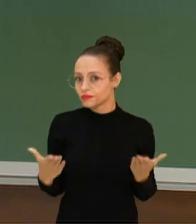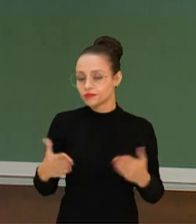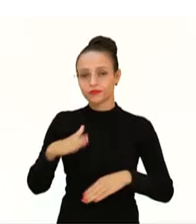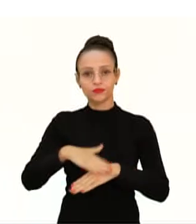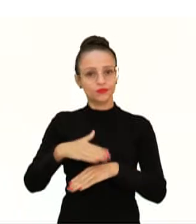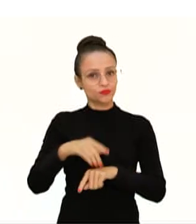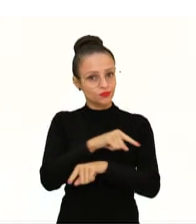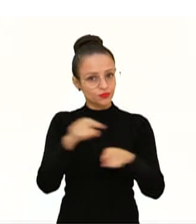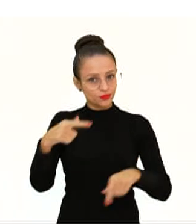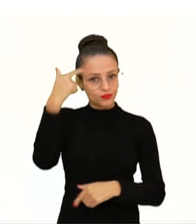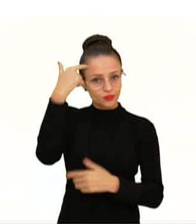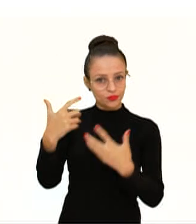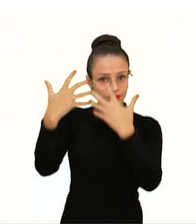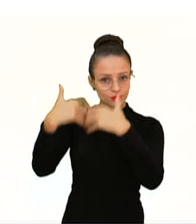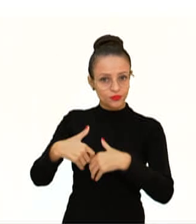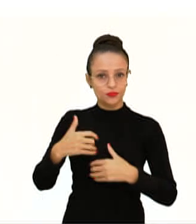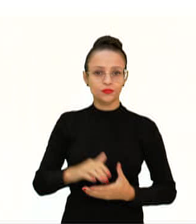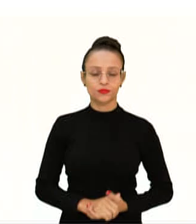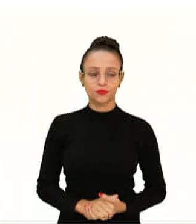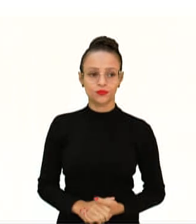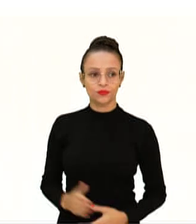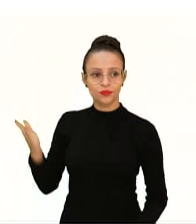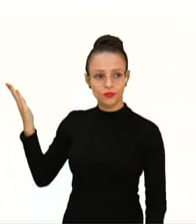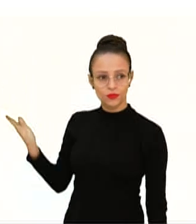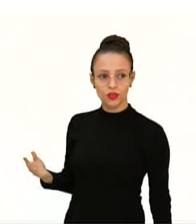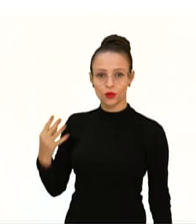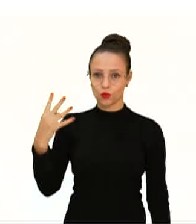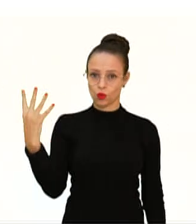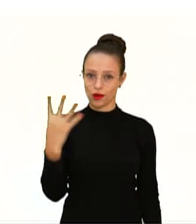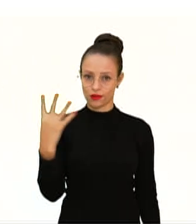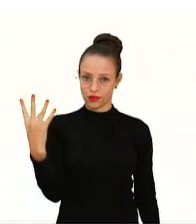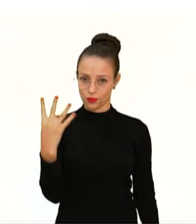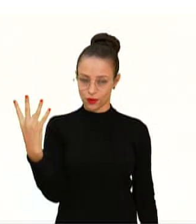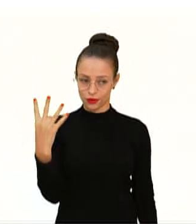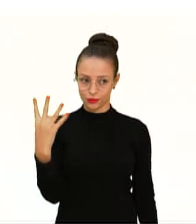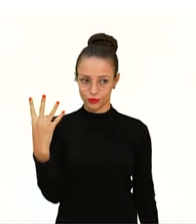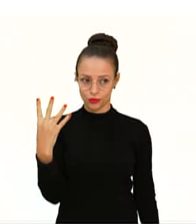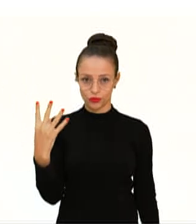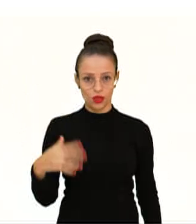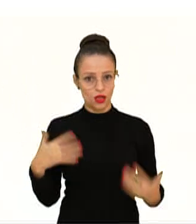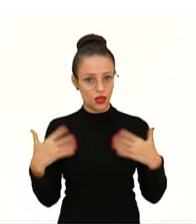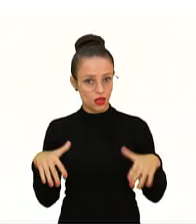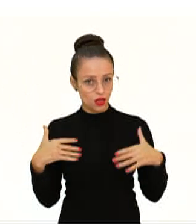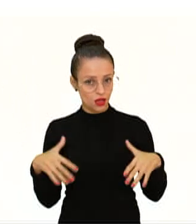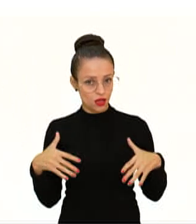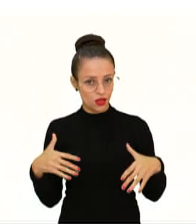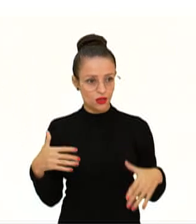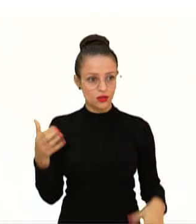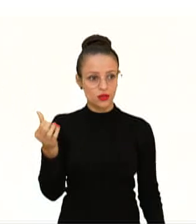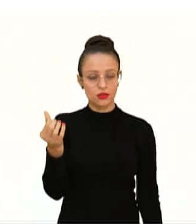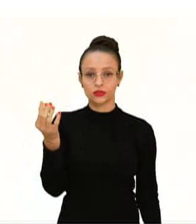vou dar um tempinho para você pensar. Olha, as opções são 44 caminhões,